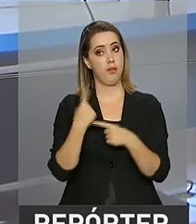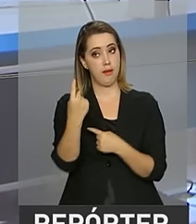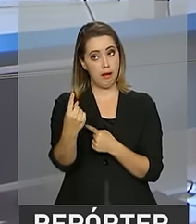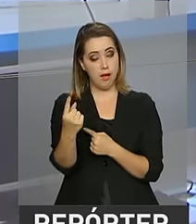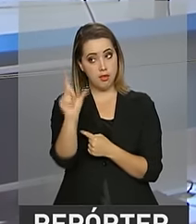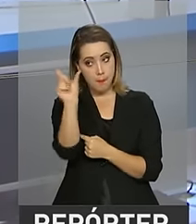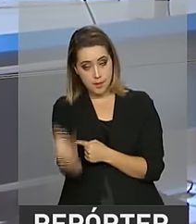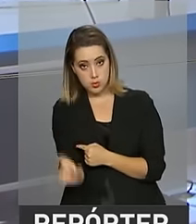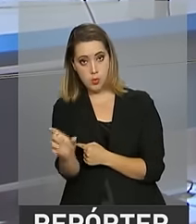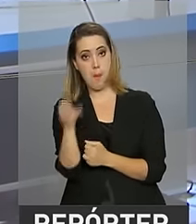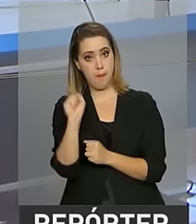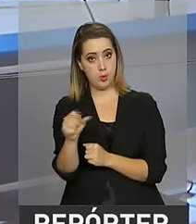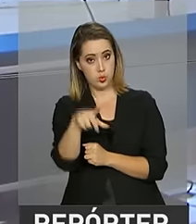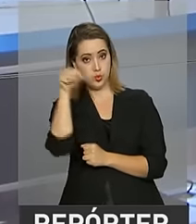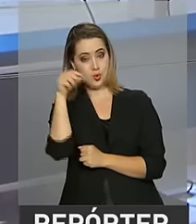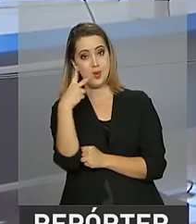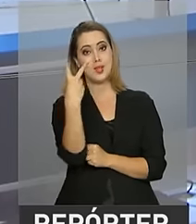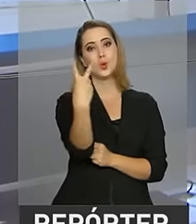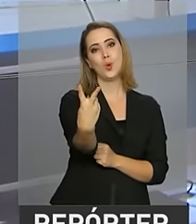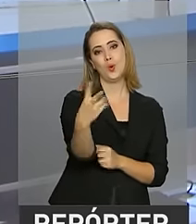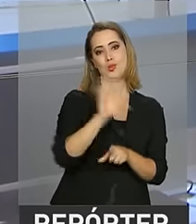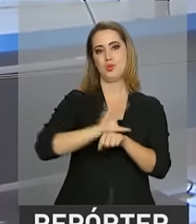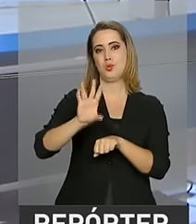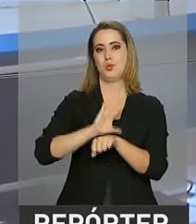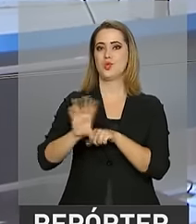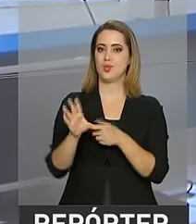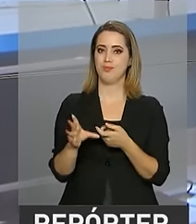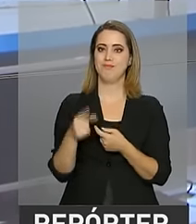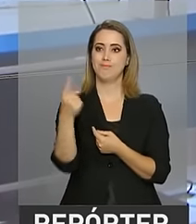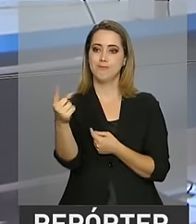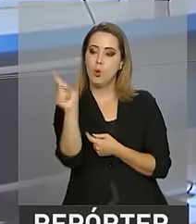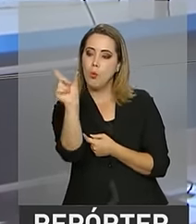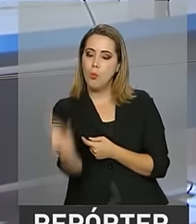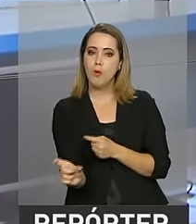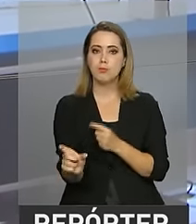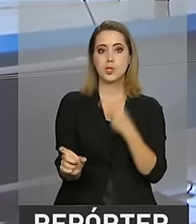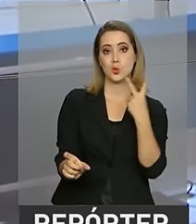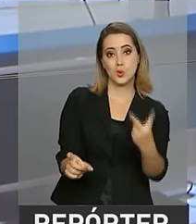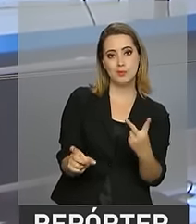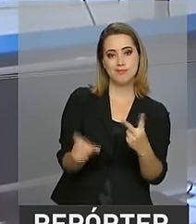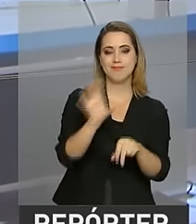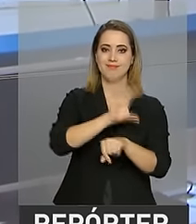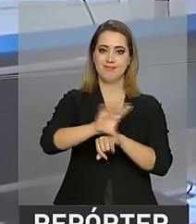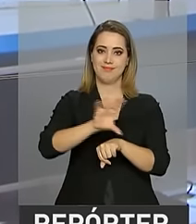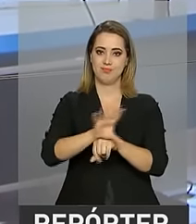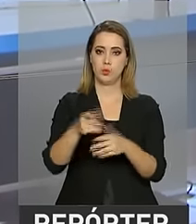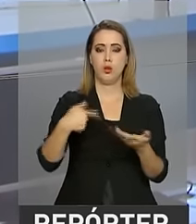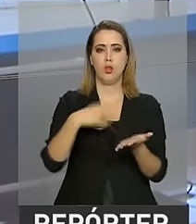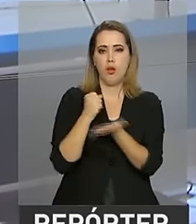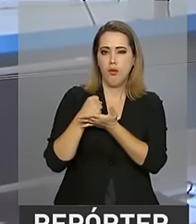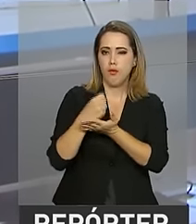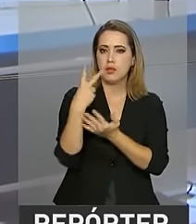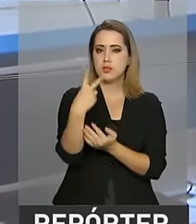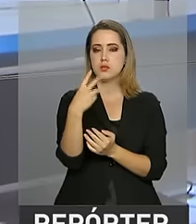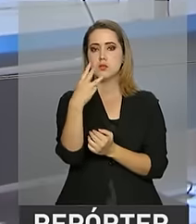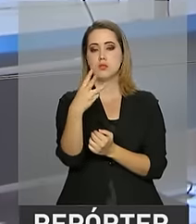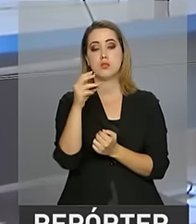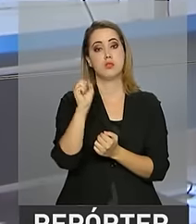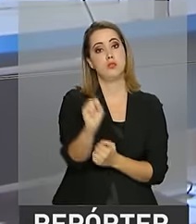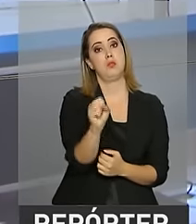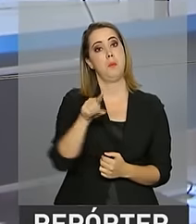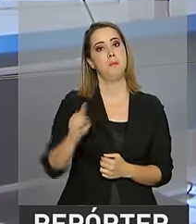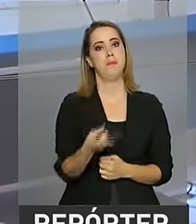candidato pode escolher até duas opções de curso neste semestre o czu oferece cerca de 238.000